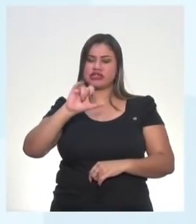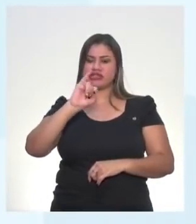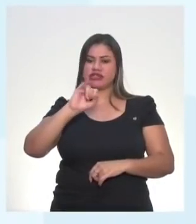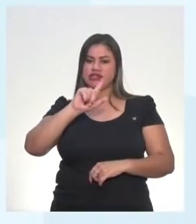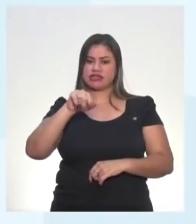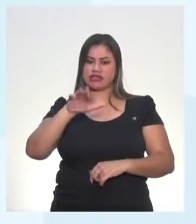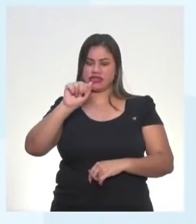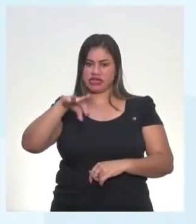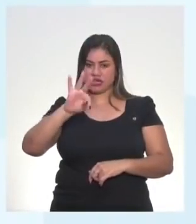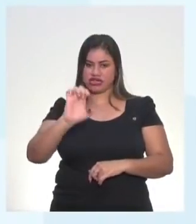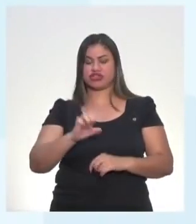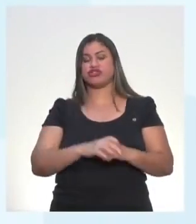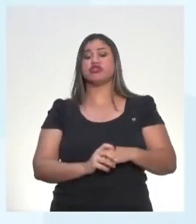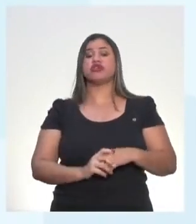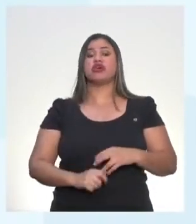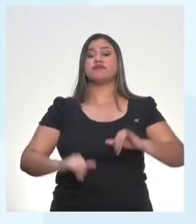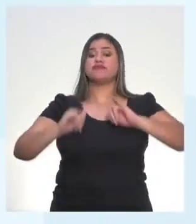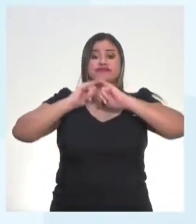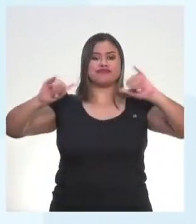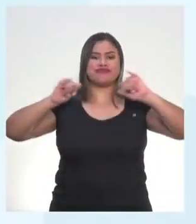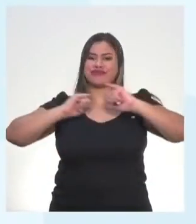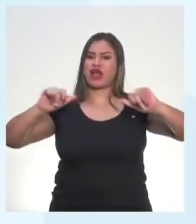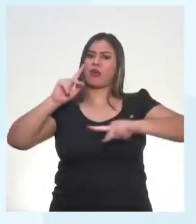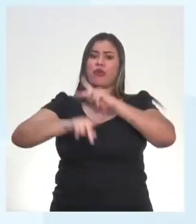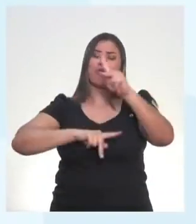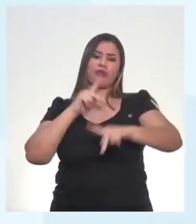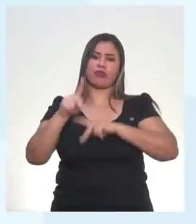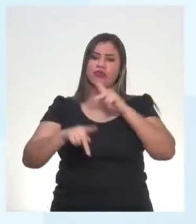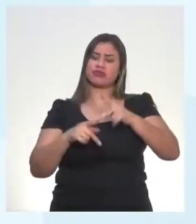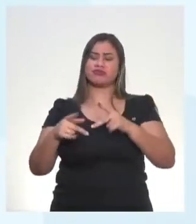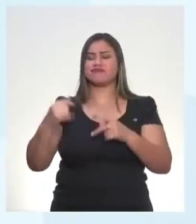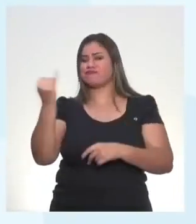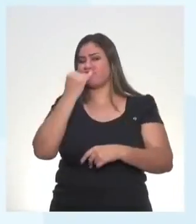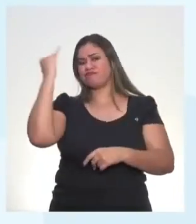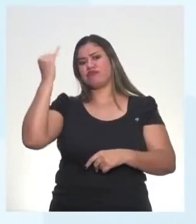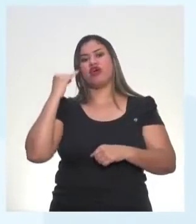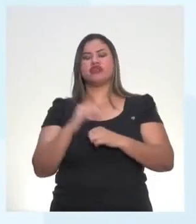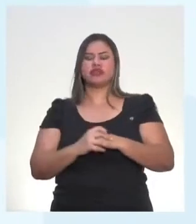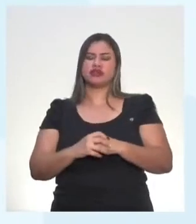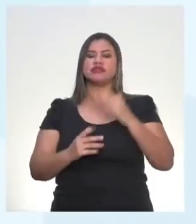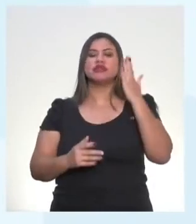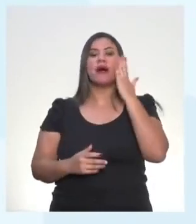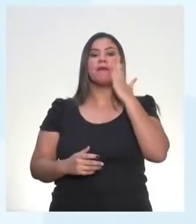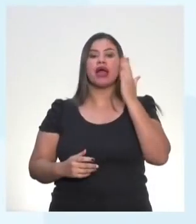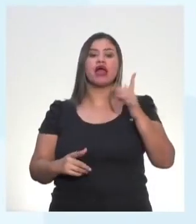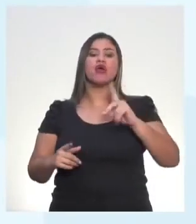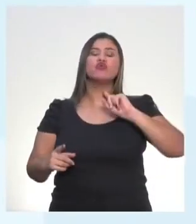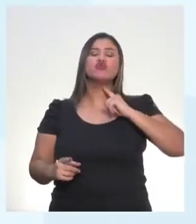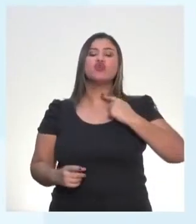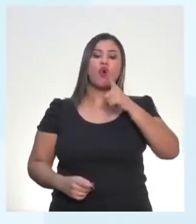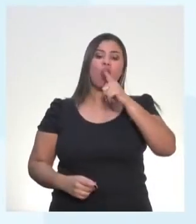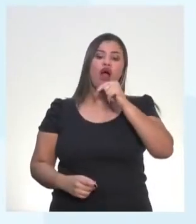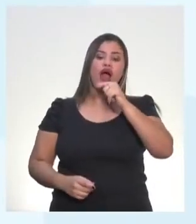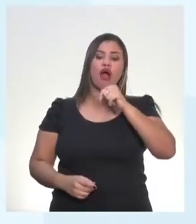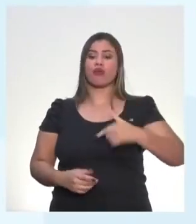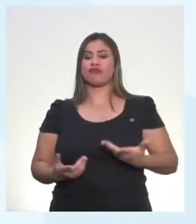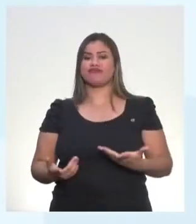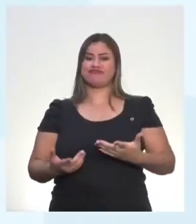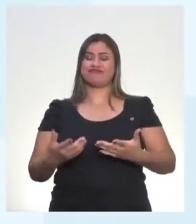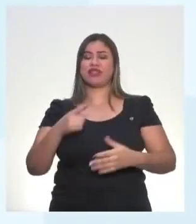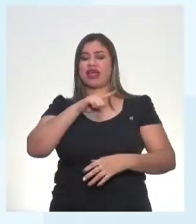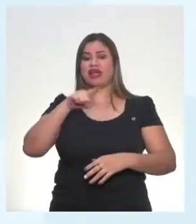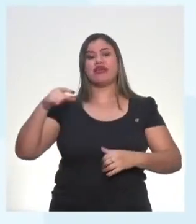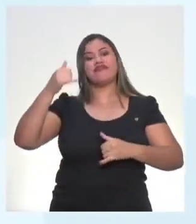e informação à população. É importante a população saber sobre a poluição hídrica, né? Para ela estar consciente e não jogar, né,